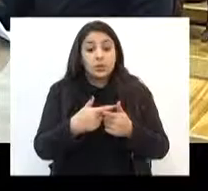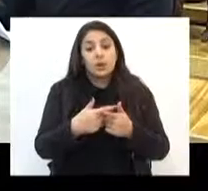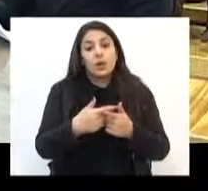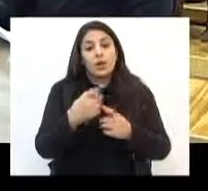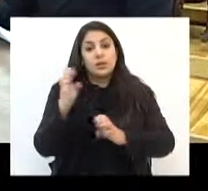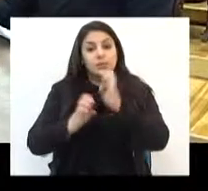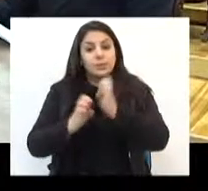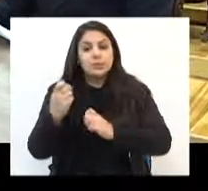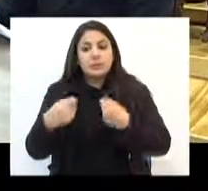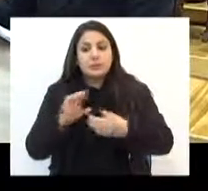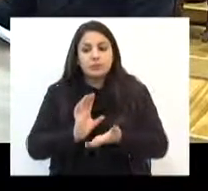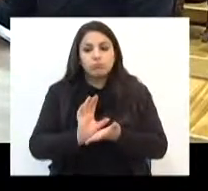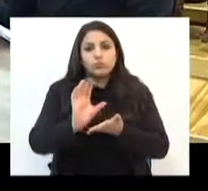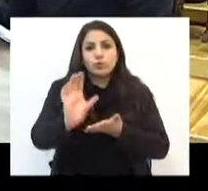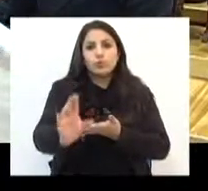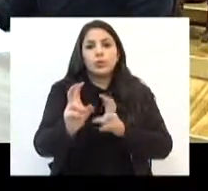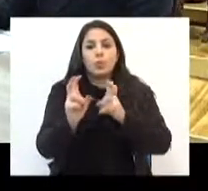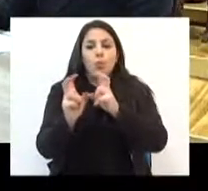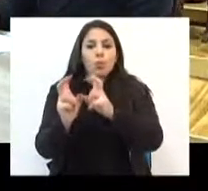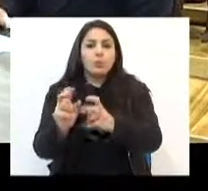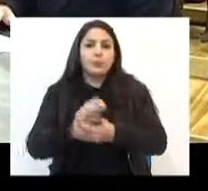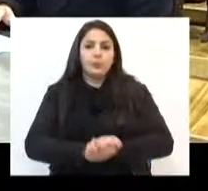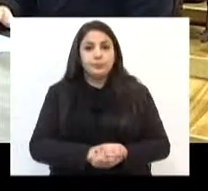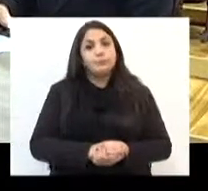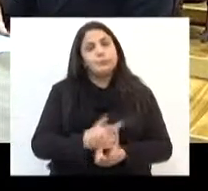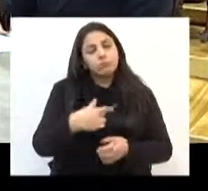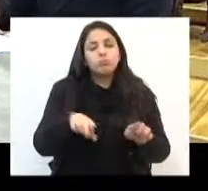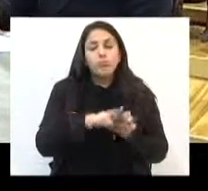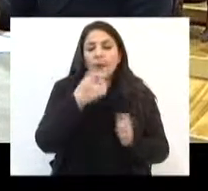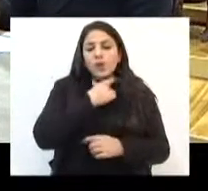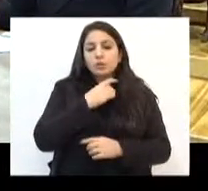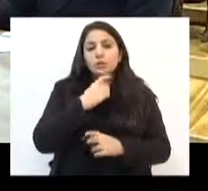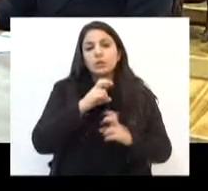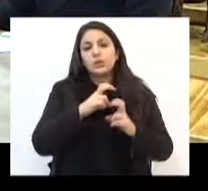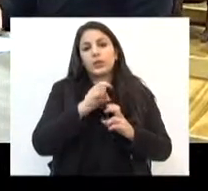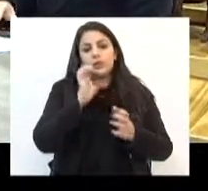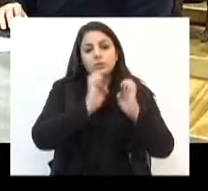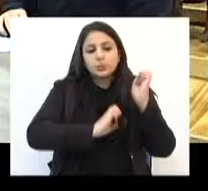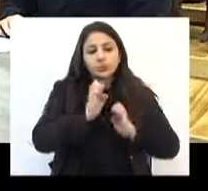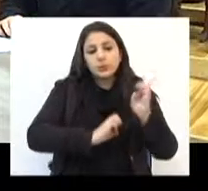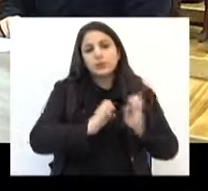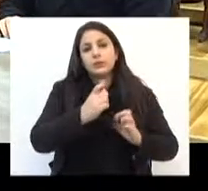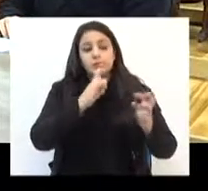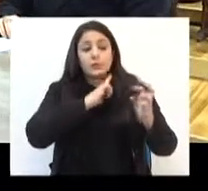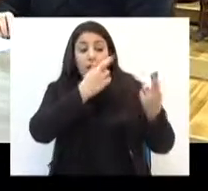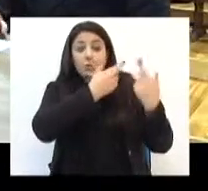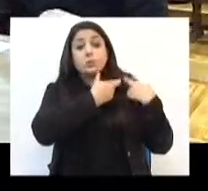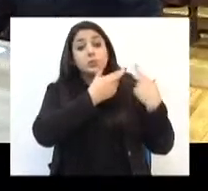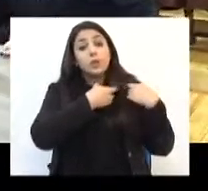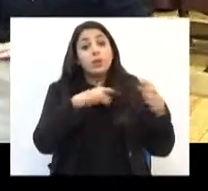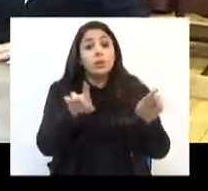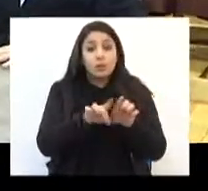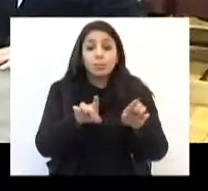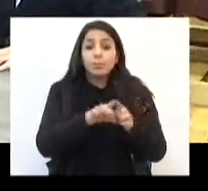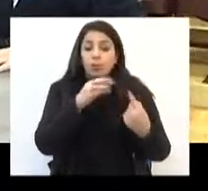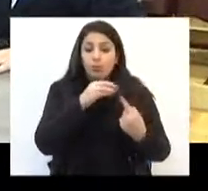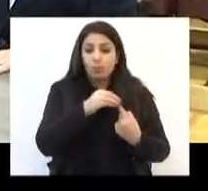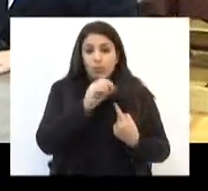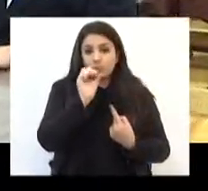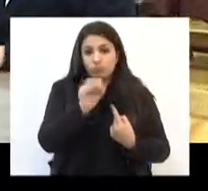né, Pelicioli, vai ter mais custo, sim. Mas a minha preocupação nesse momento foi mais proteção às pessoas e me preocupei muito com o custo